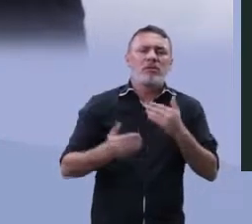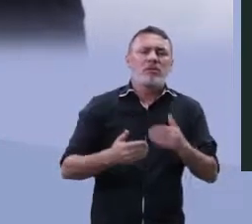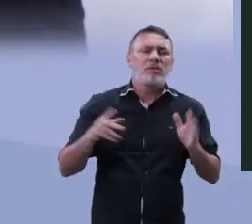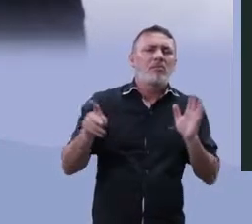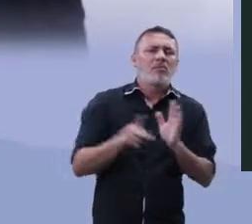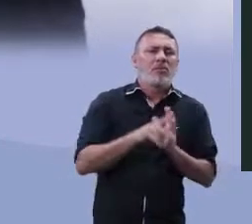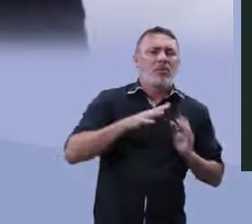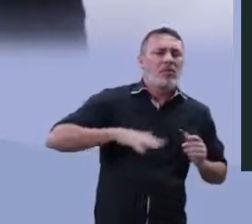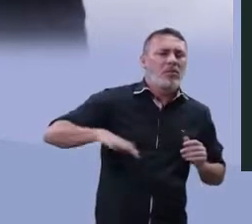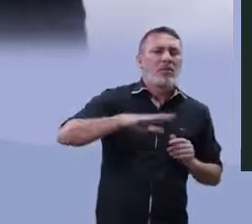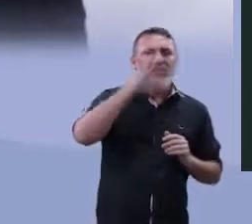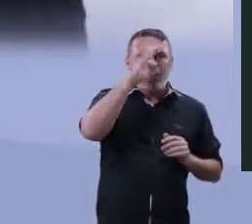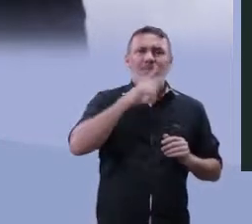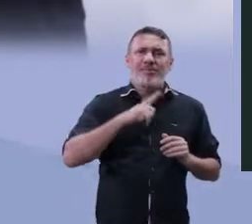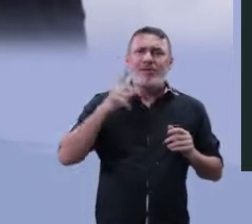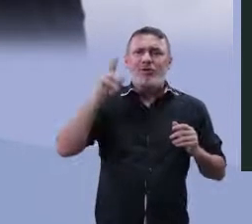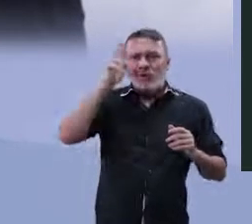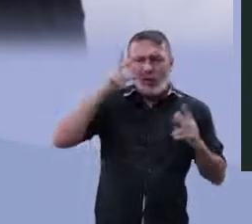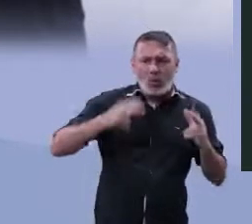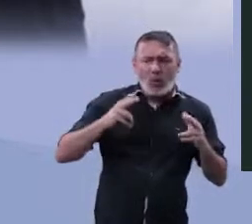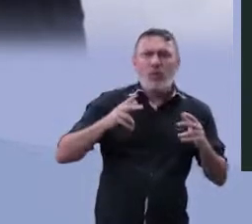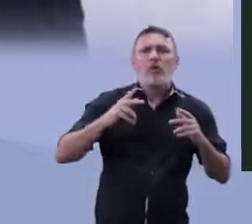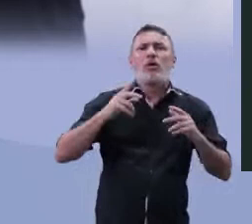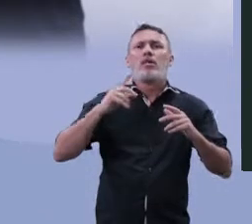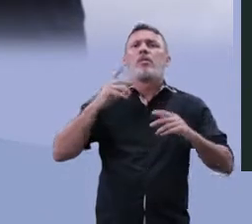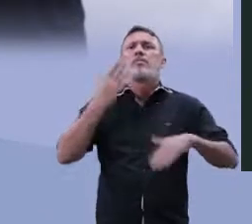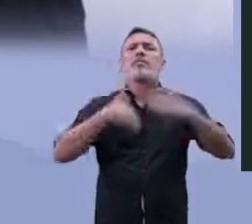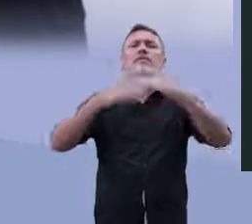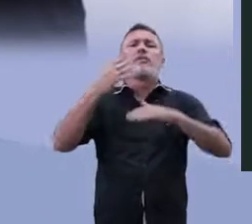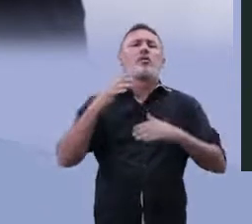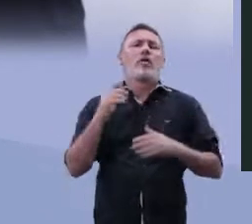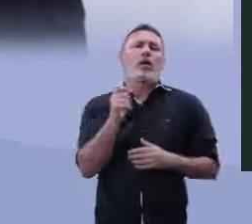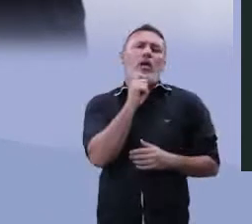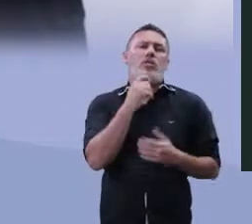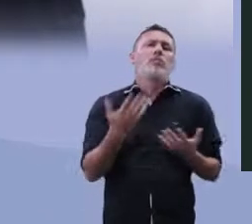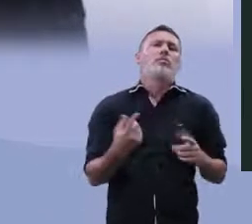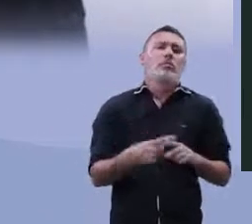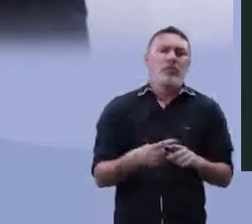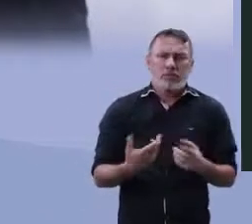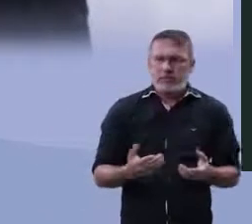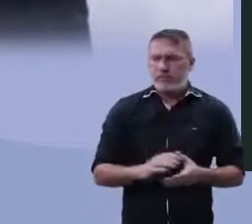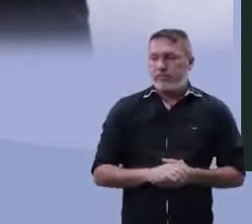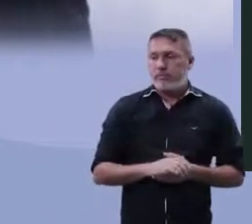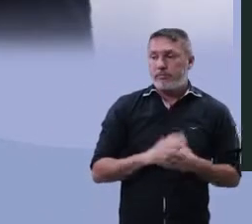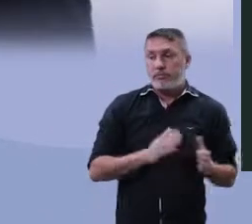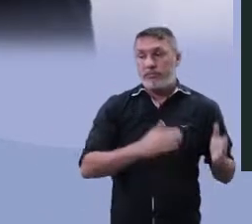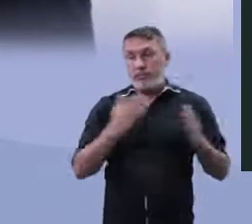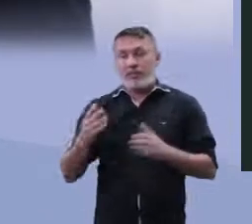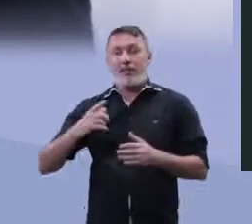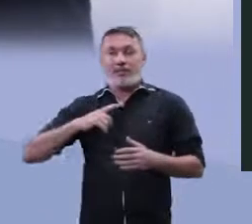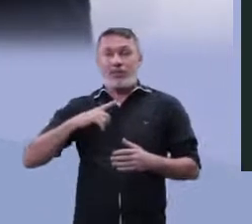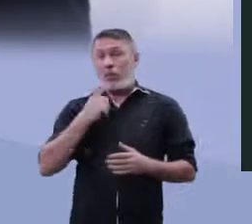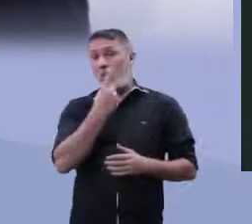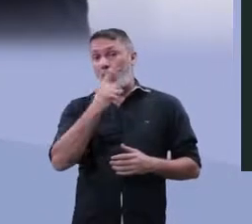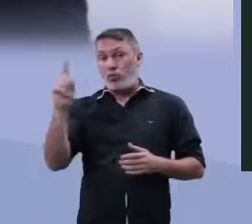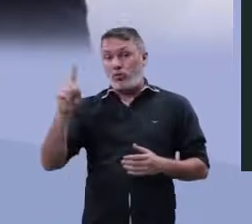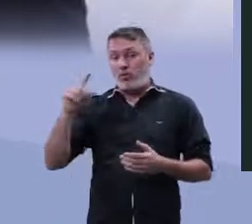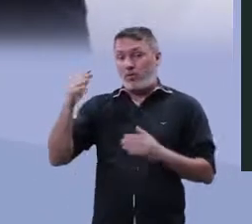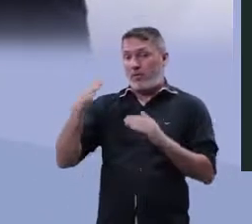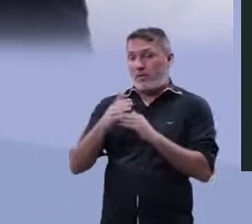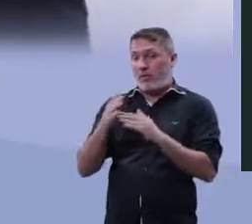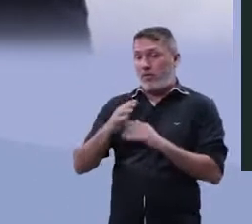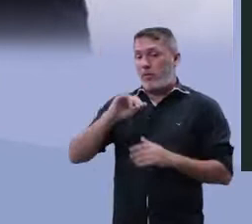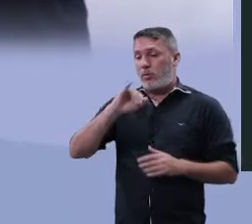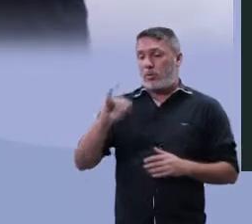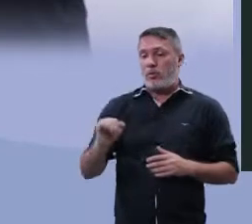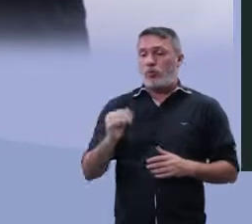são essas dessa sociedade brasileira que impedem efetivamente um pleno desenvolvimento. E, por último, né, nessa lógica, nós